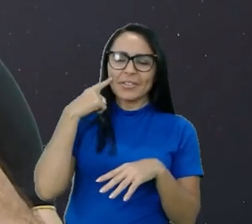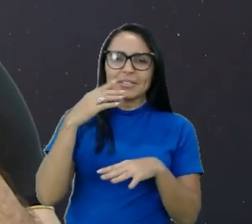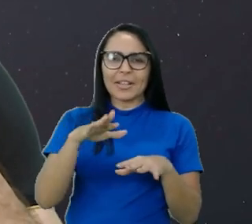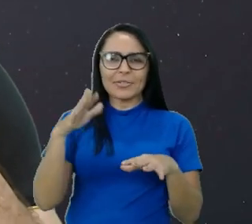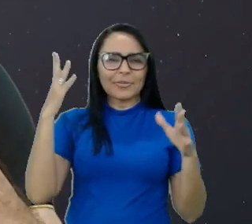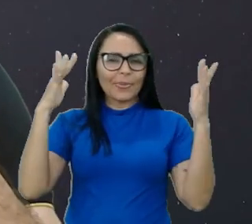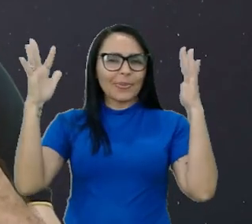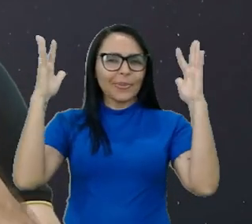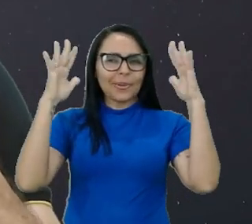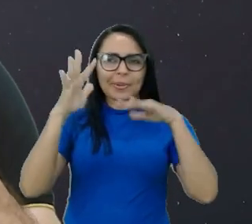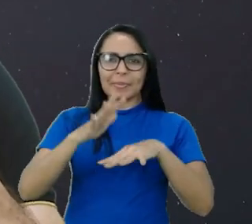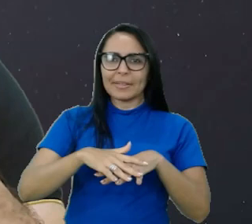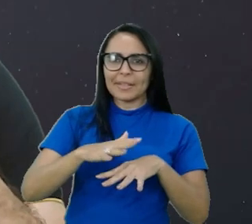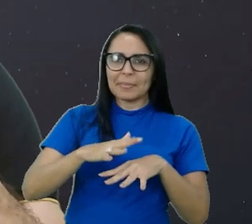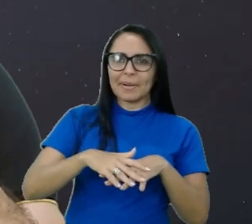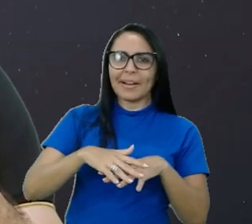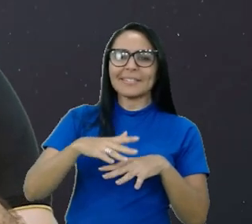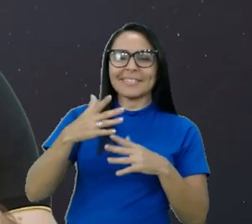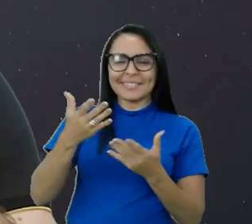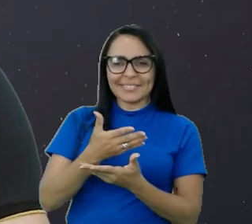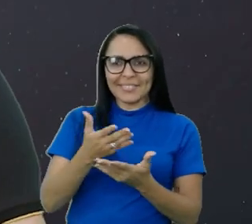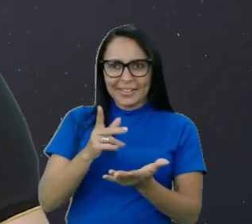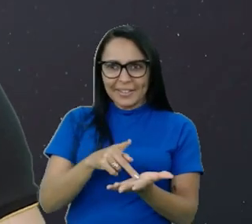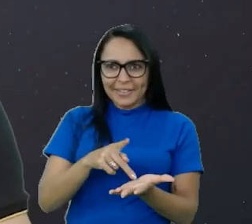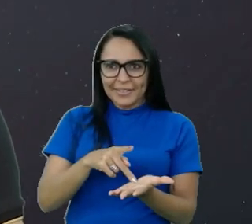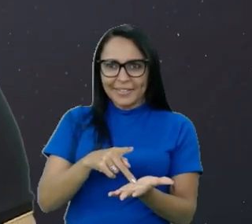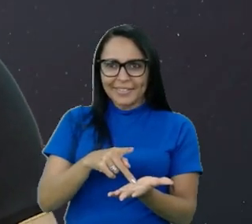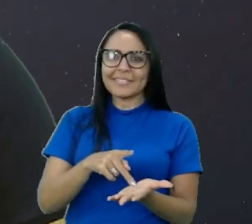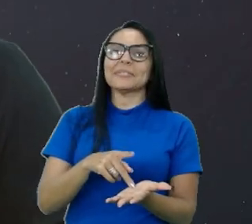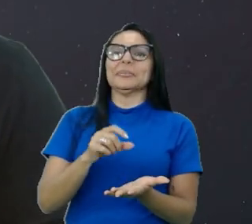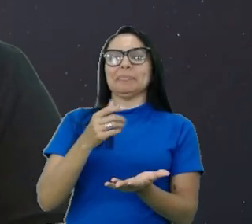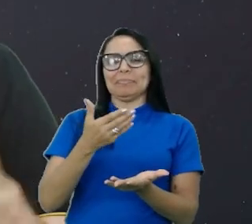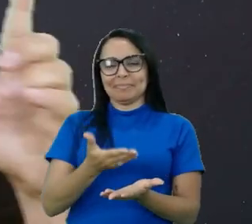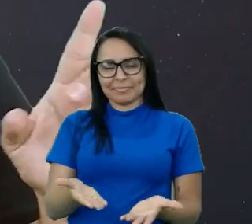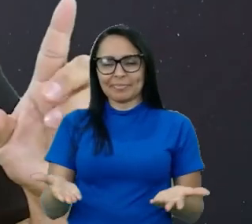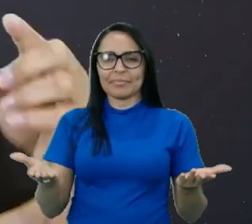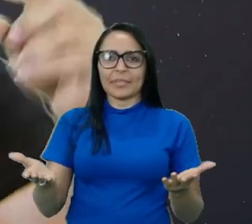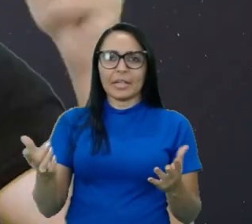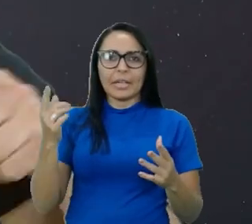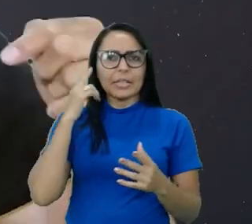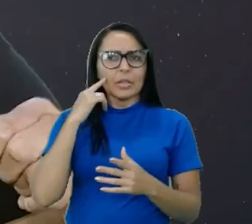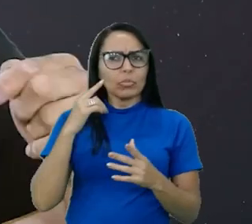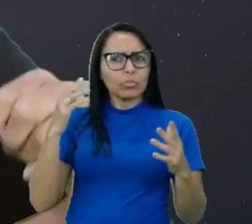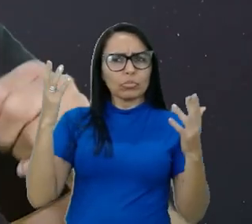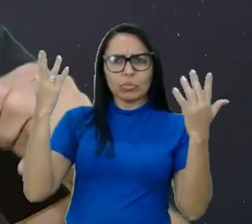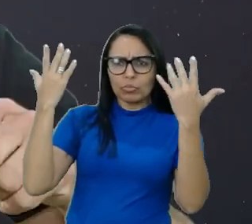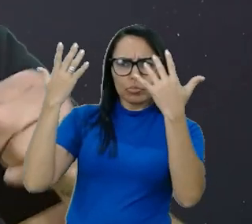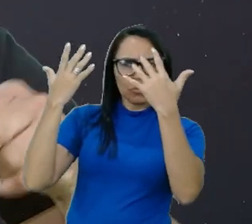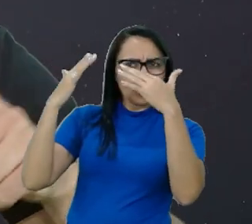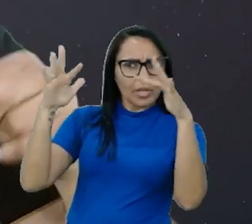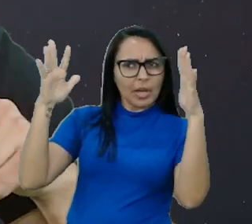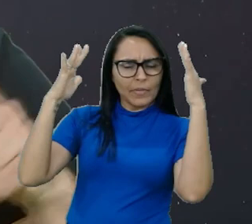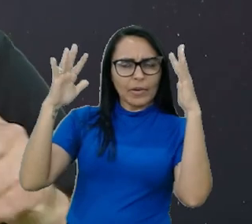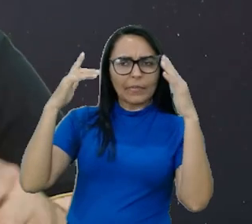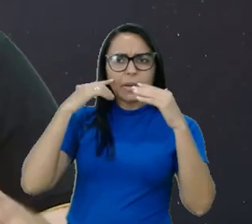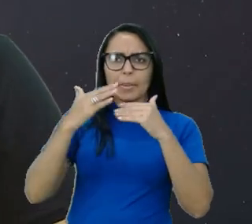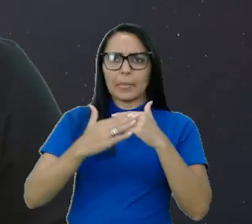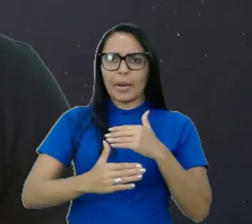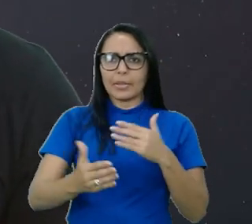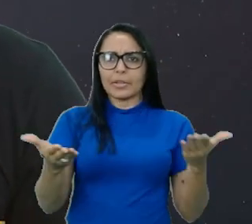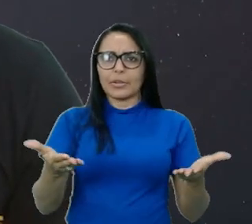com matemática todas as noites, não é verdade? Pois é, meu povo, se não sonhava, vai começar a sonhar a partir